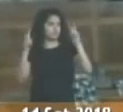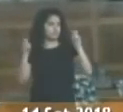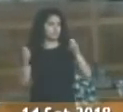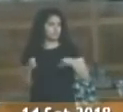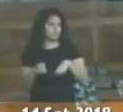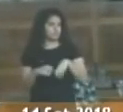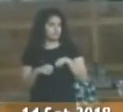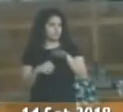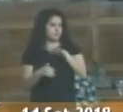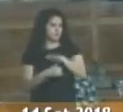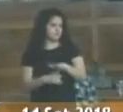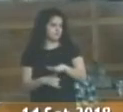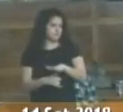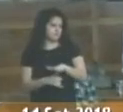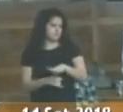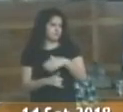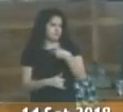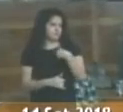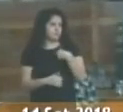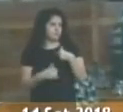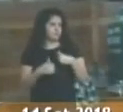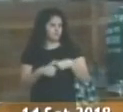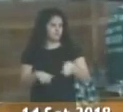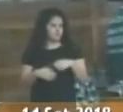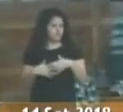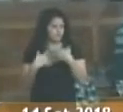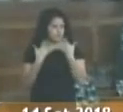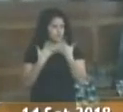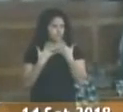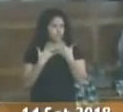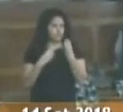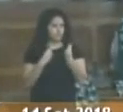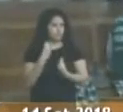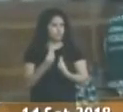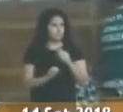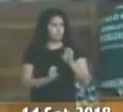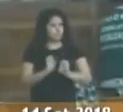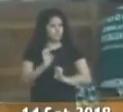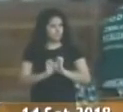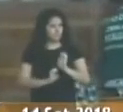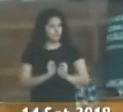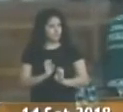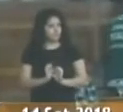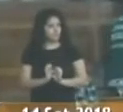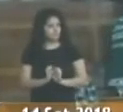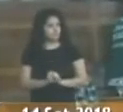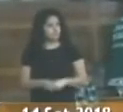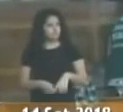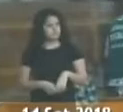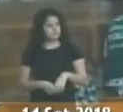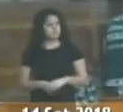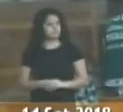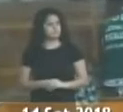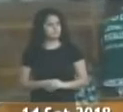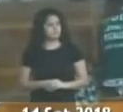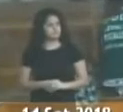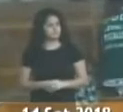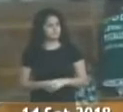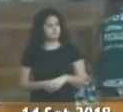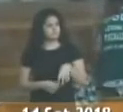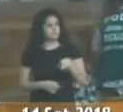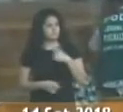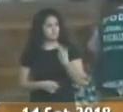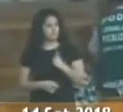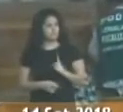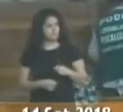eletrificação. Eu fico impressionado com uma empresa de concessão pública não